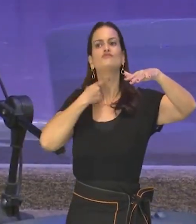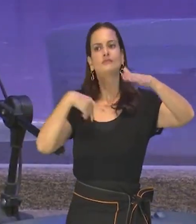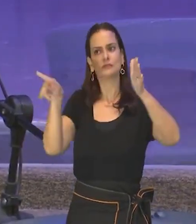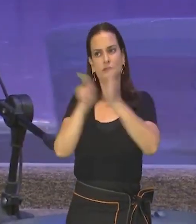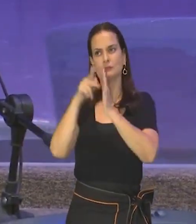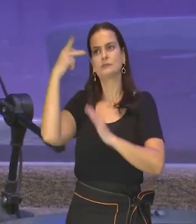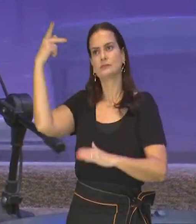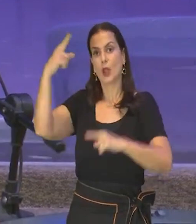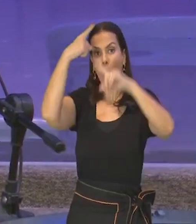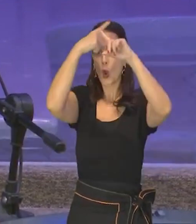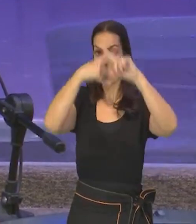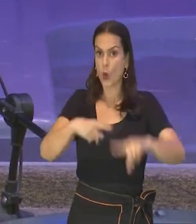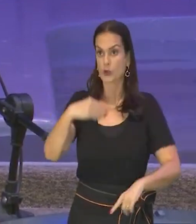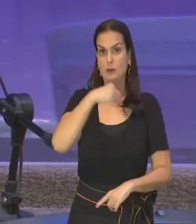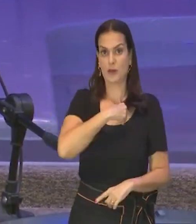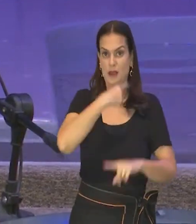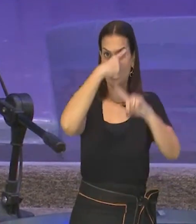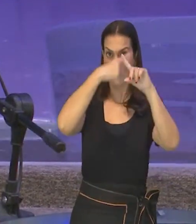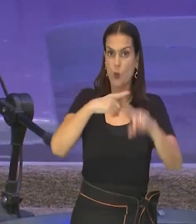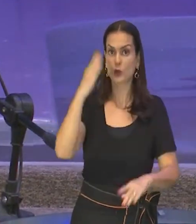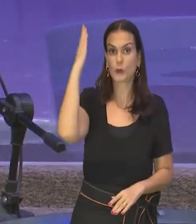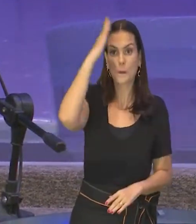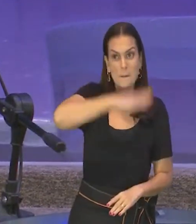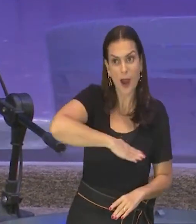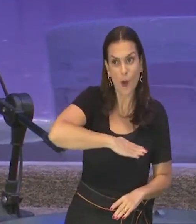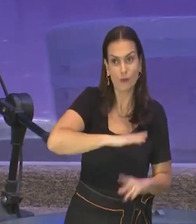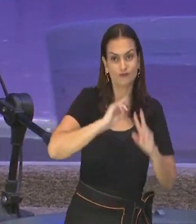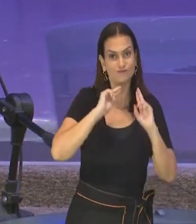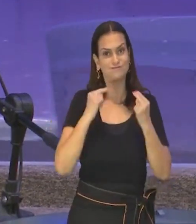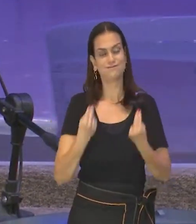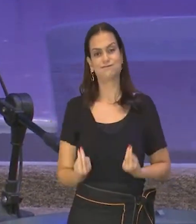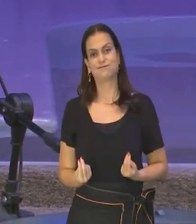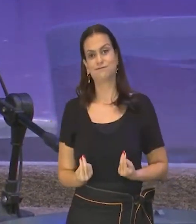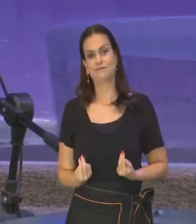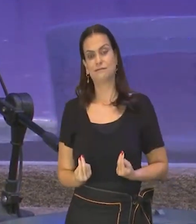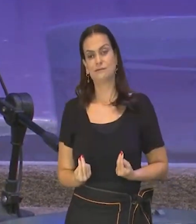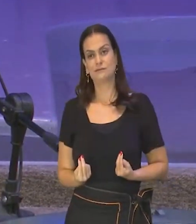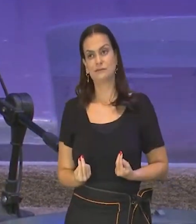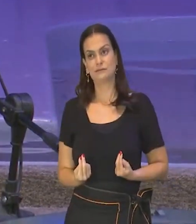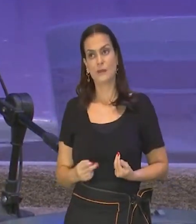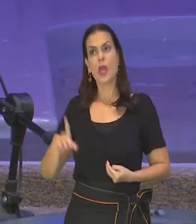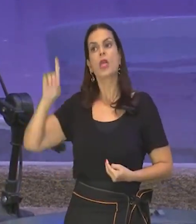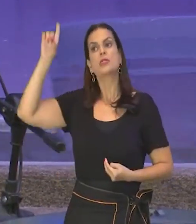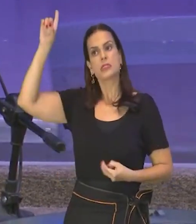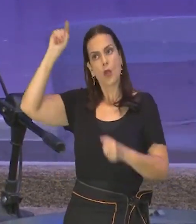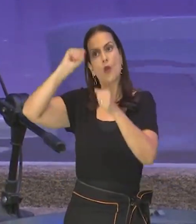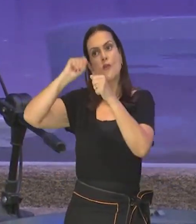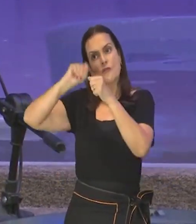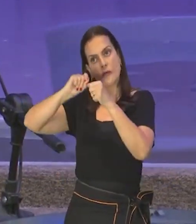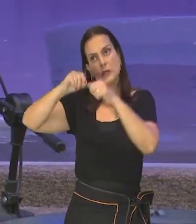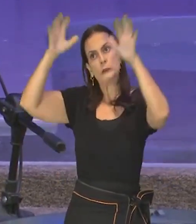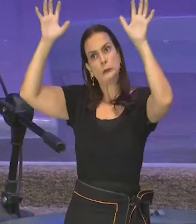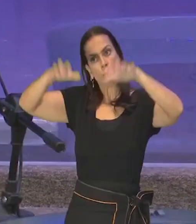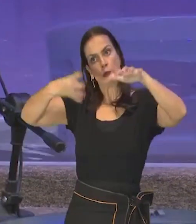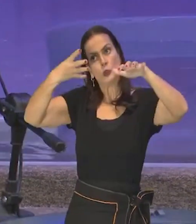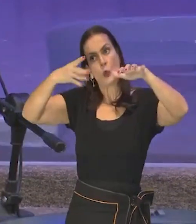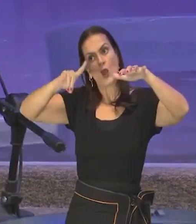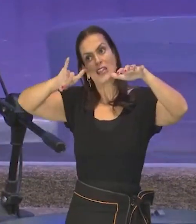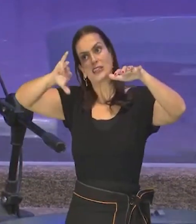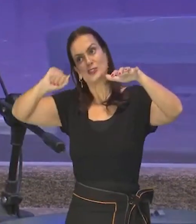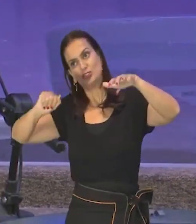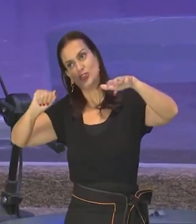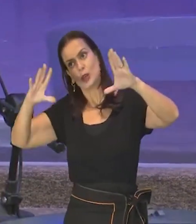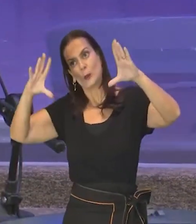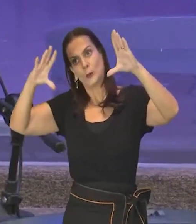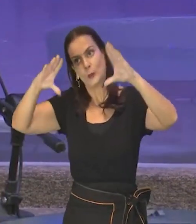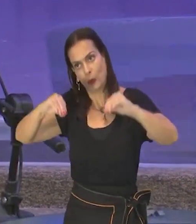contra o pecado, contra a maldade da humanidade. Ele fez chover 40 dias e 40 noites,